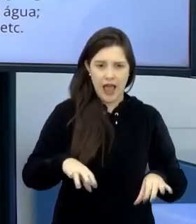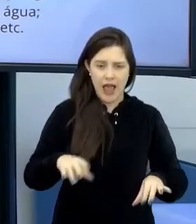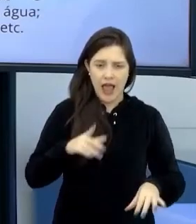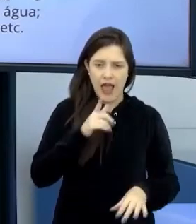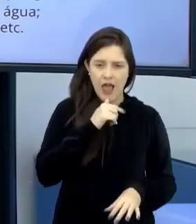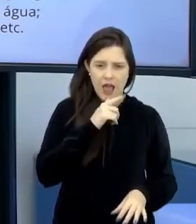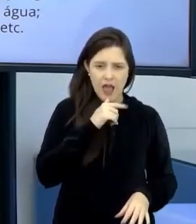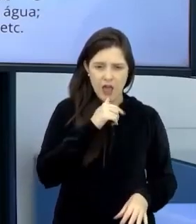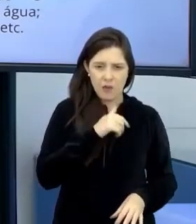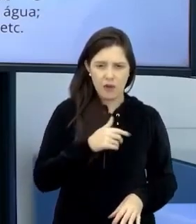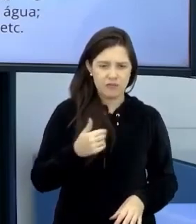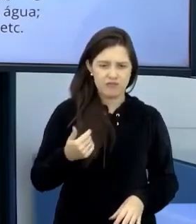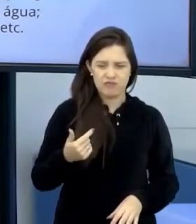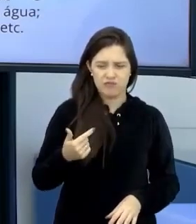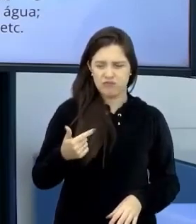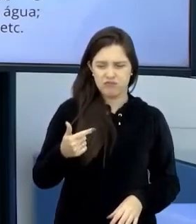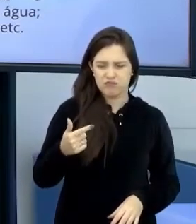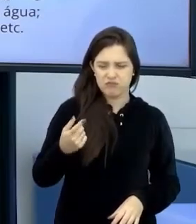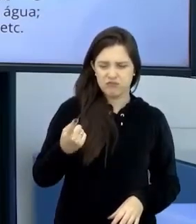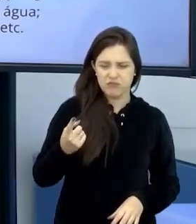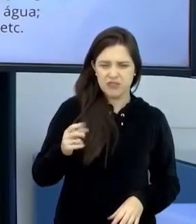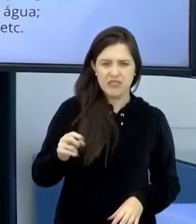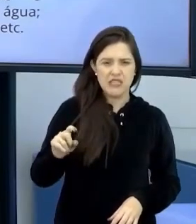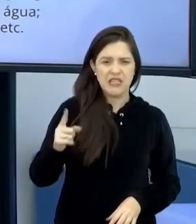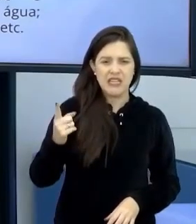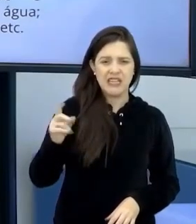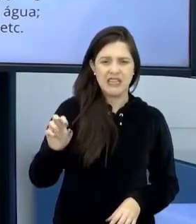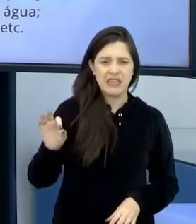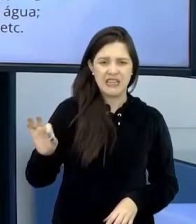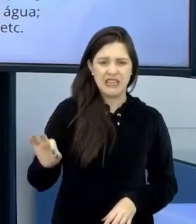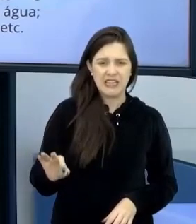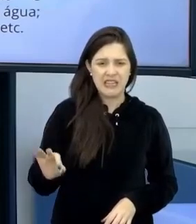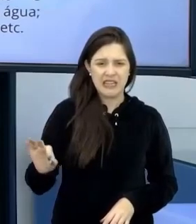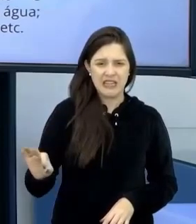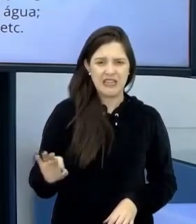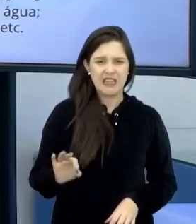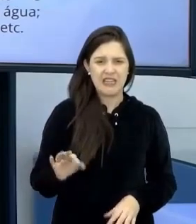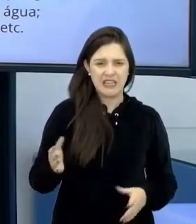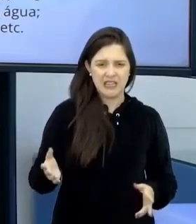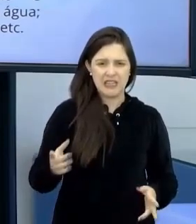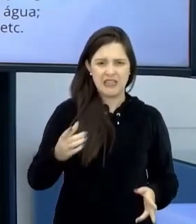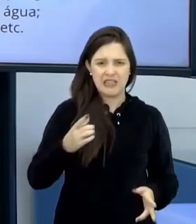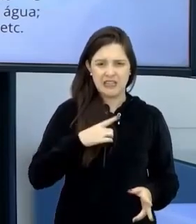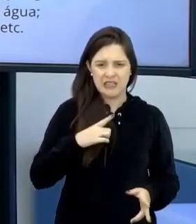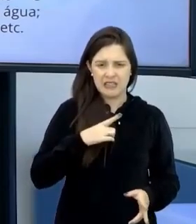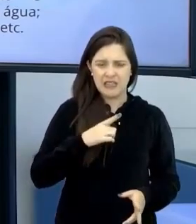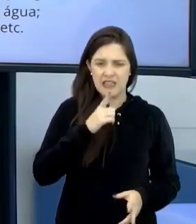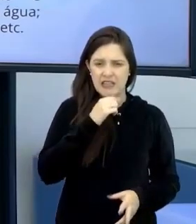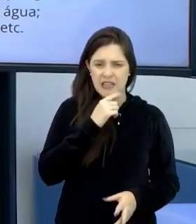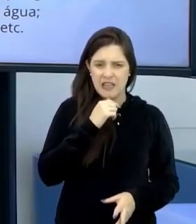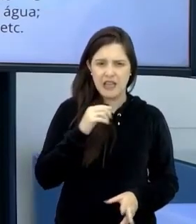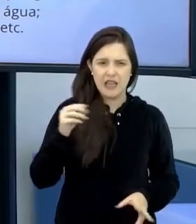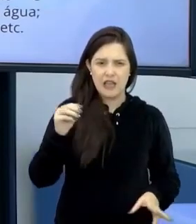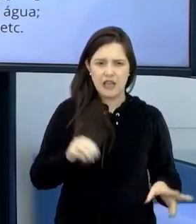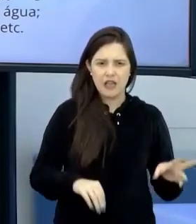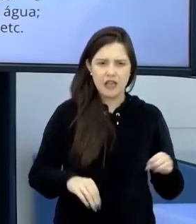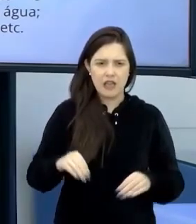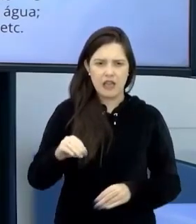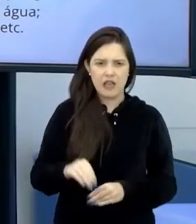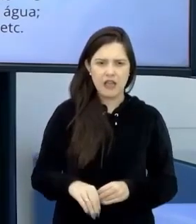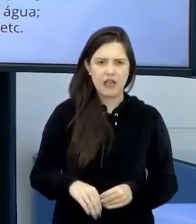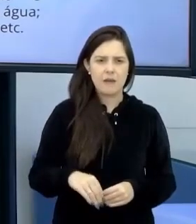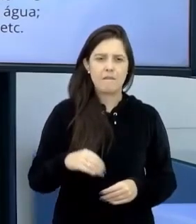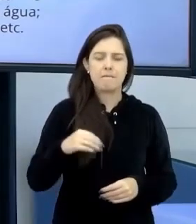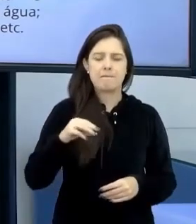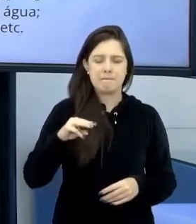água. Isso é uma questão de sustentabilidade. Quando nós descartamos óleo nas águas de qualquer maneira, nós estamos contaminando